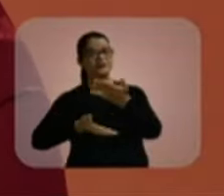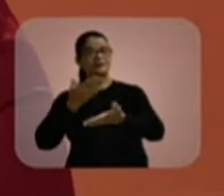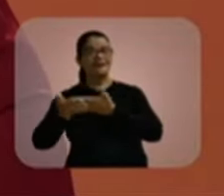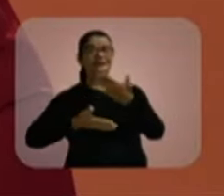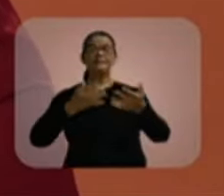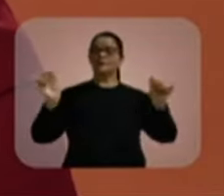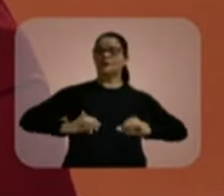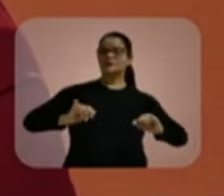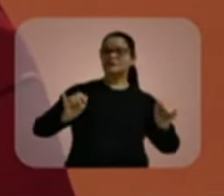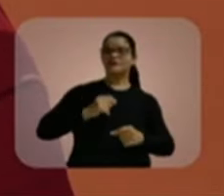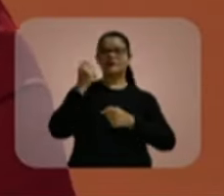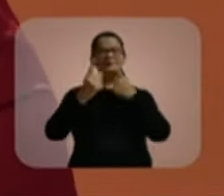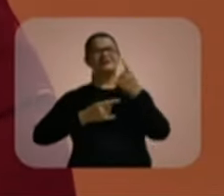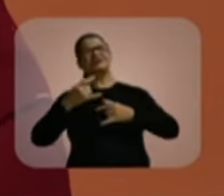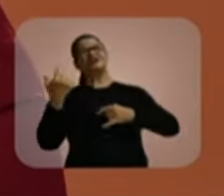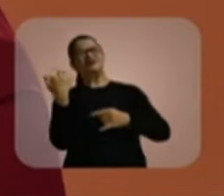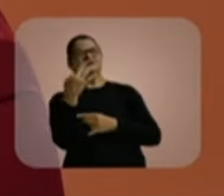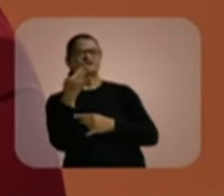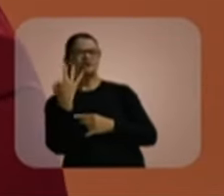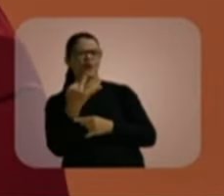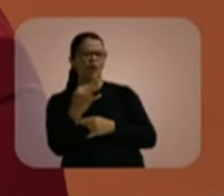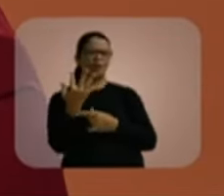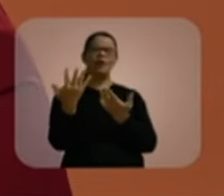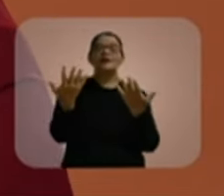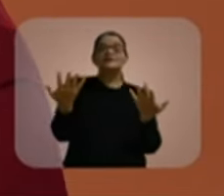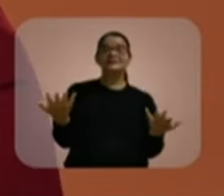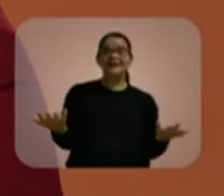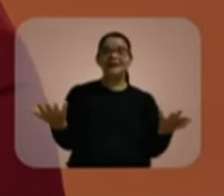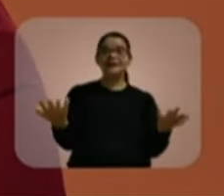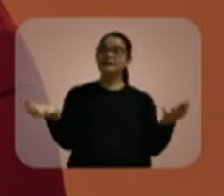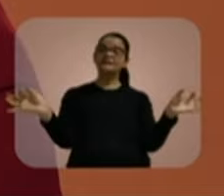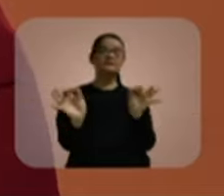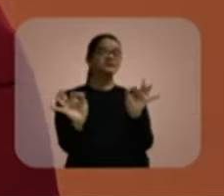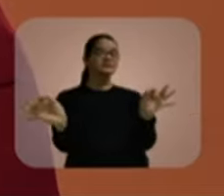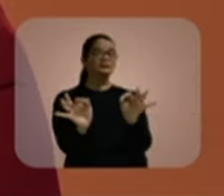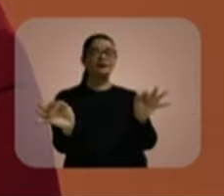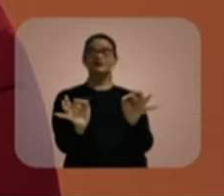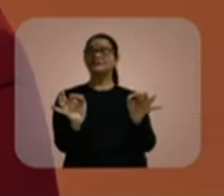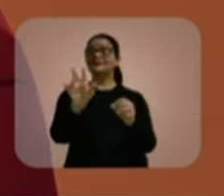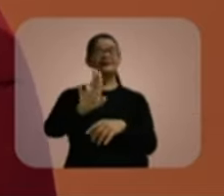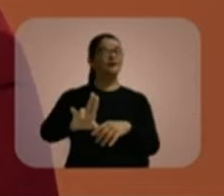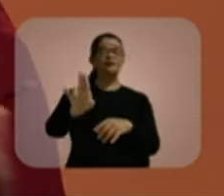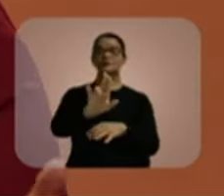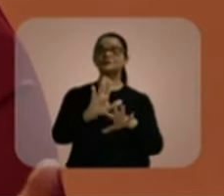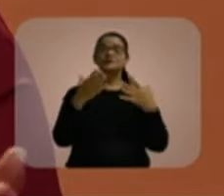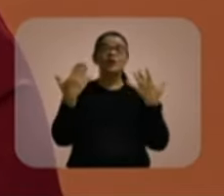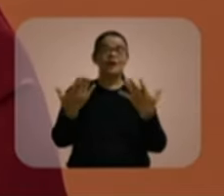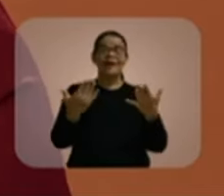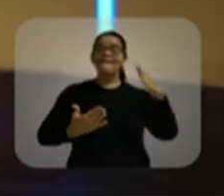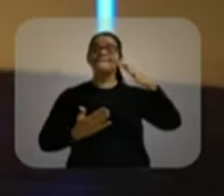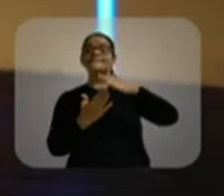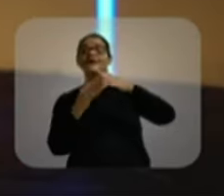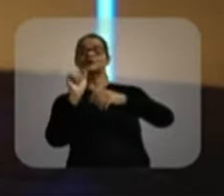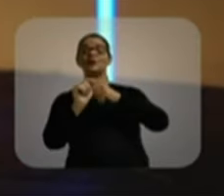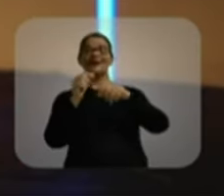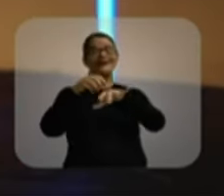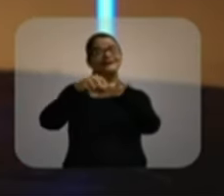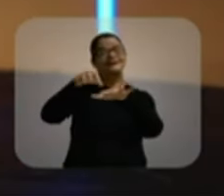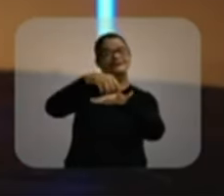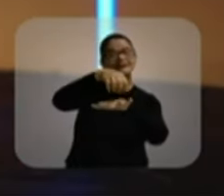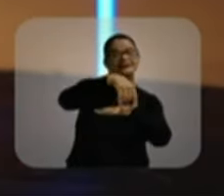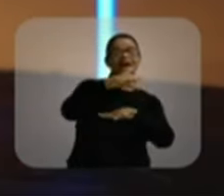um tratamento que é sofrido, que é muitas vezes doloroso e que simplesmente as coisas não funcionam. Então, nossa meta